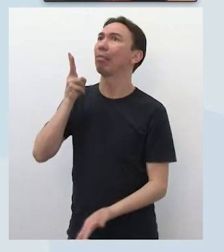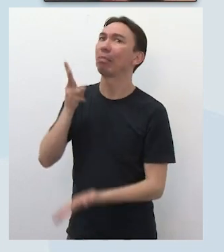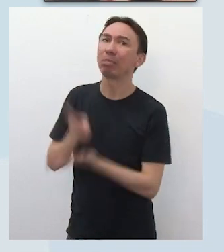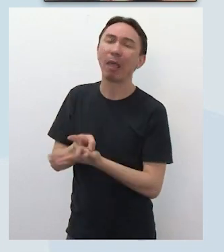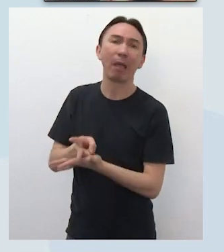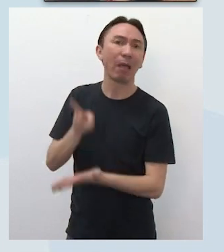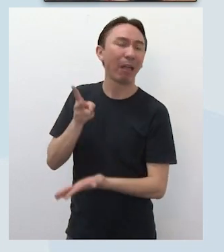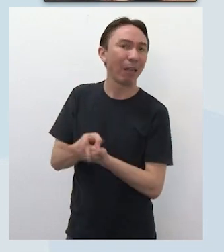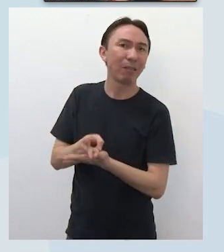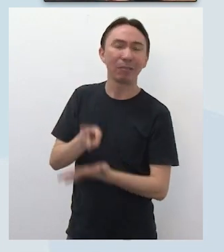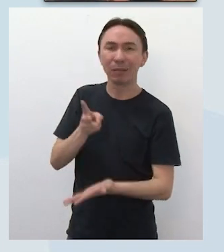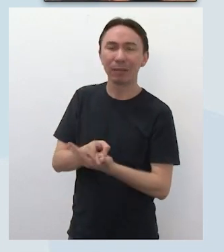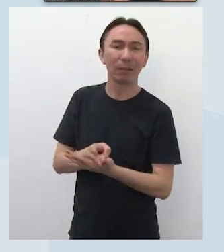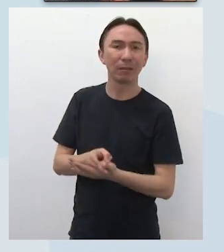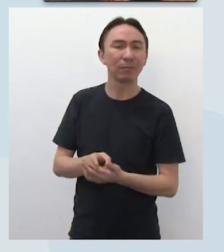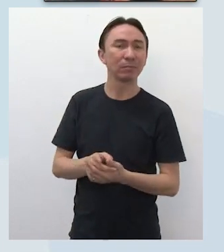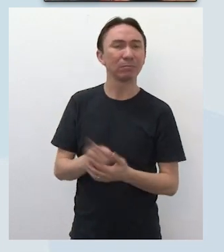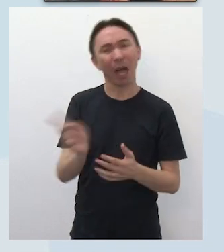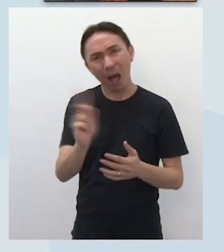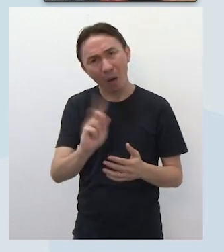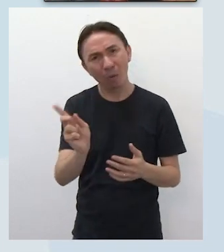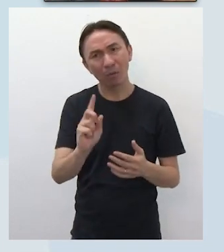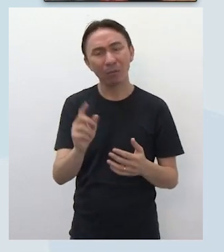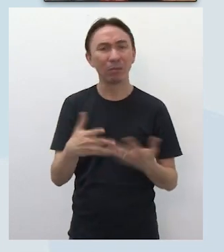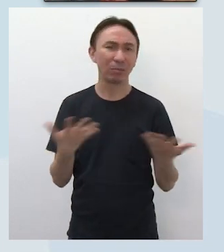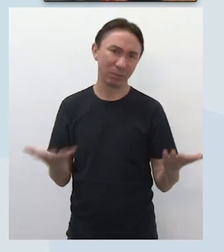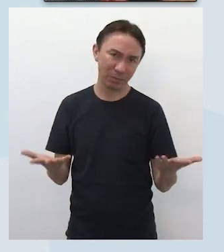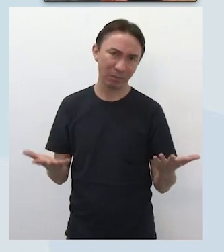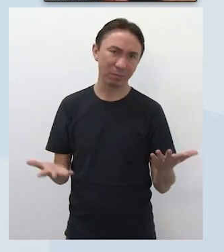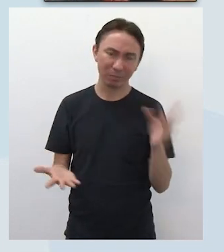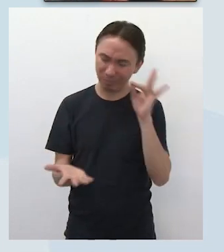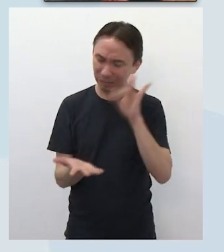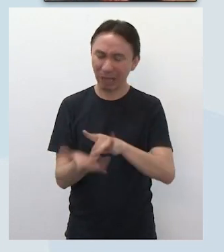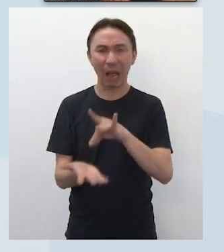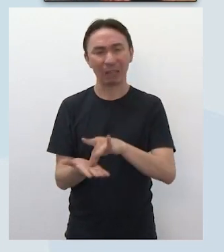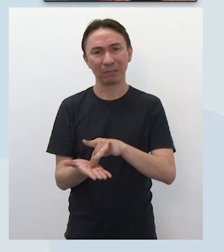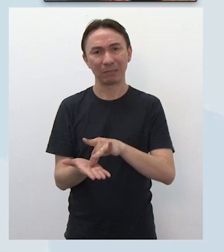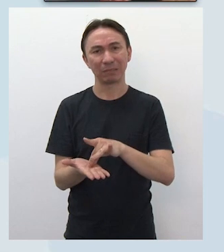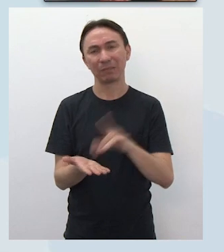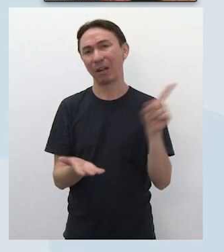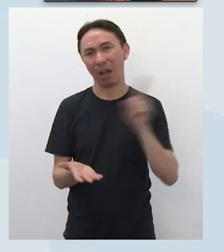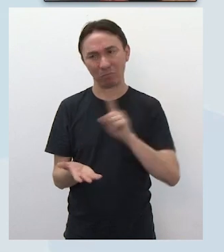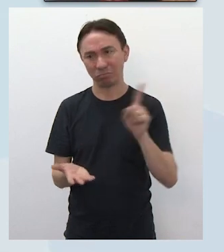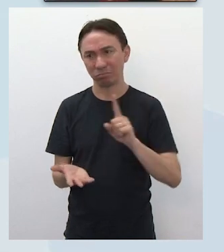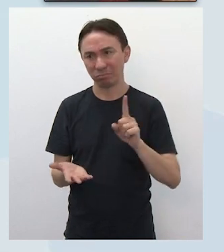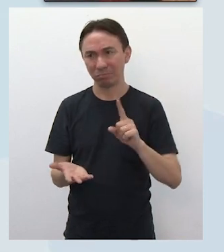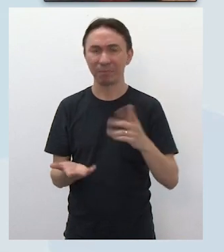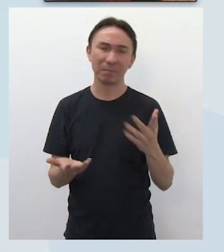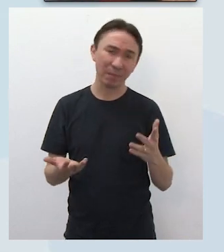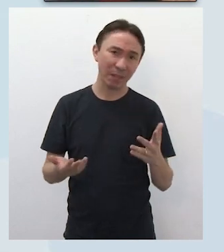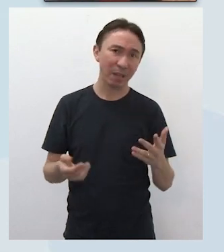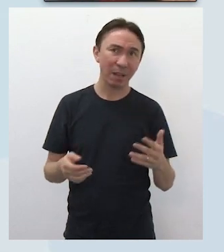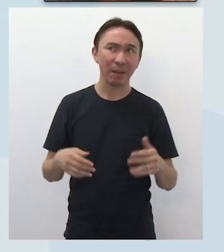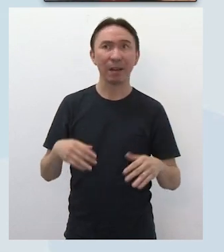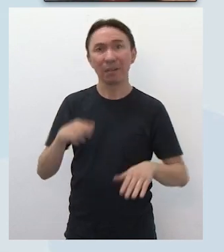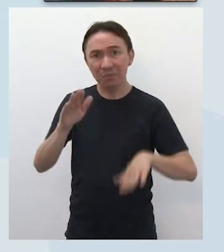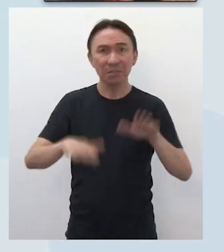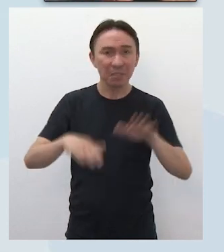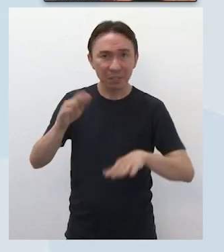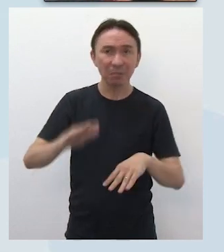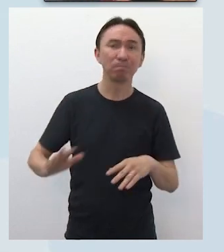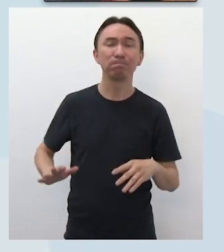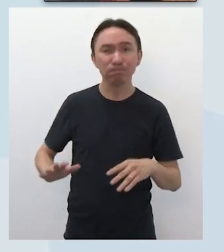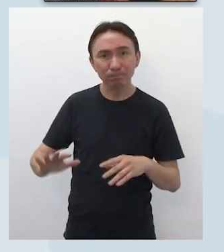semana você faz aquilo, o que na realidade não é verdade. Ainda que sejam situações reincidentes,